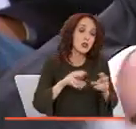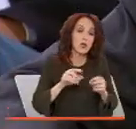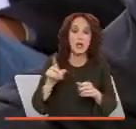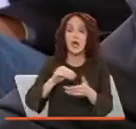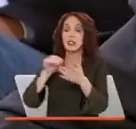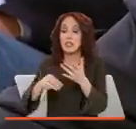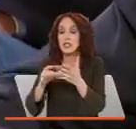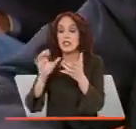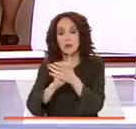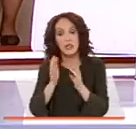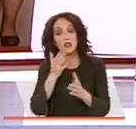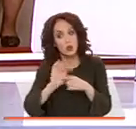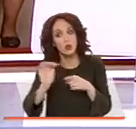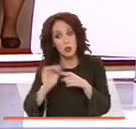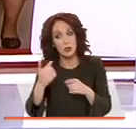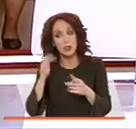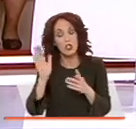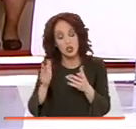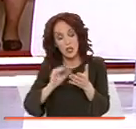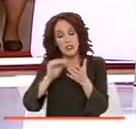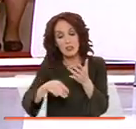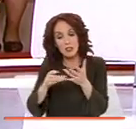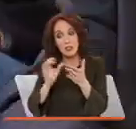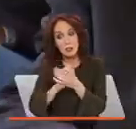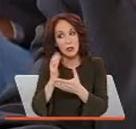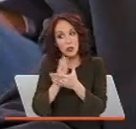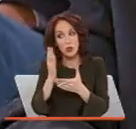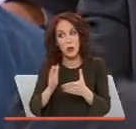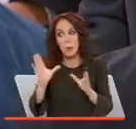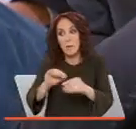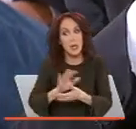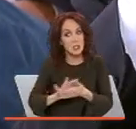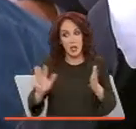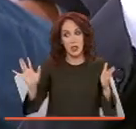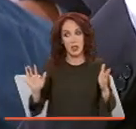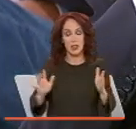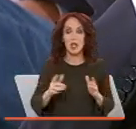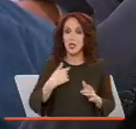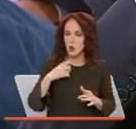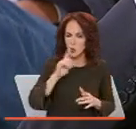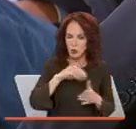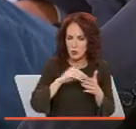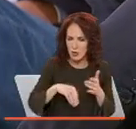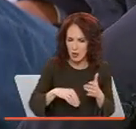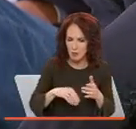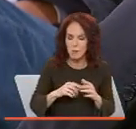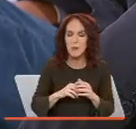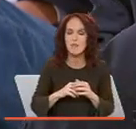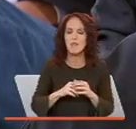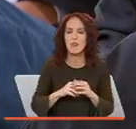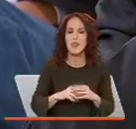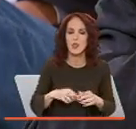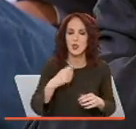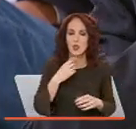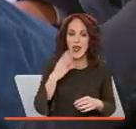casamento, já estás com sorte. De maneira que eu não assino mais nada. Bem, eu não fiz... um mandato, fiz